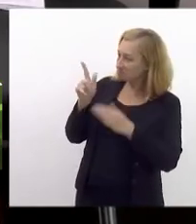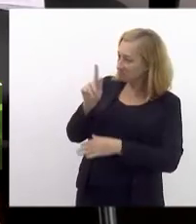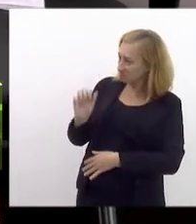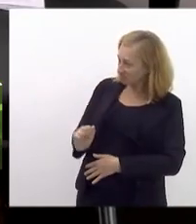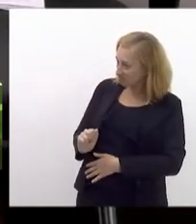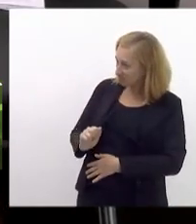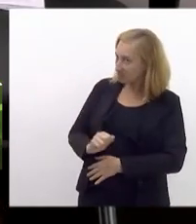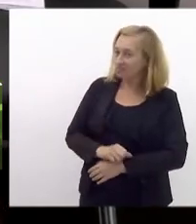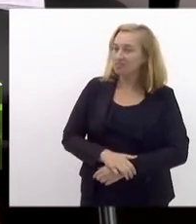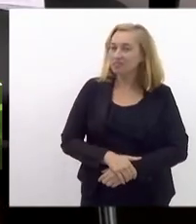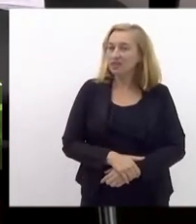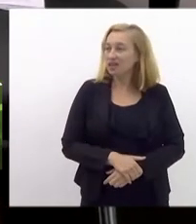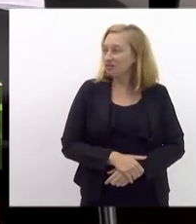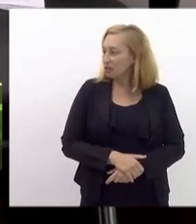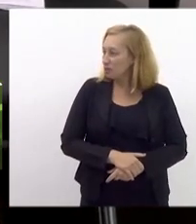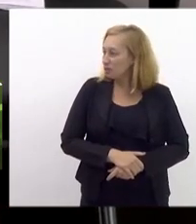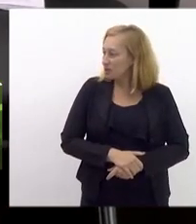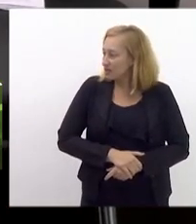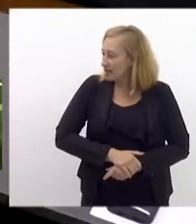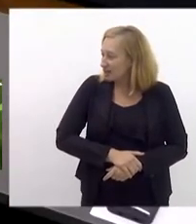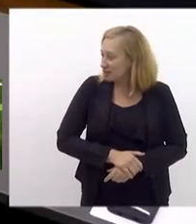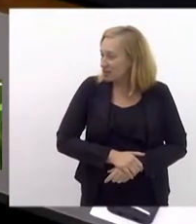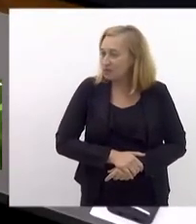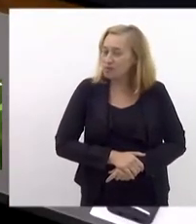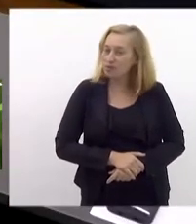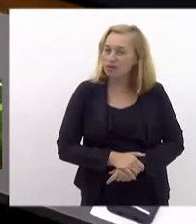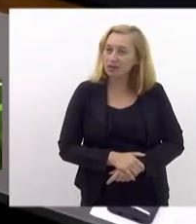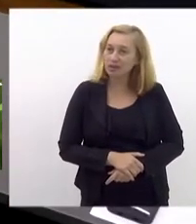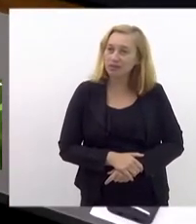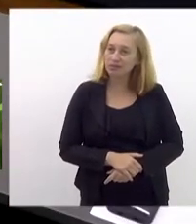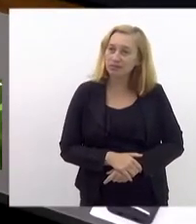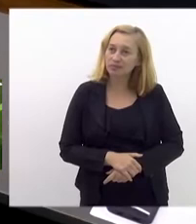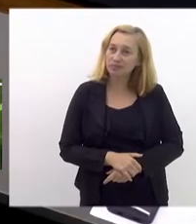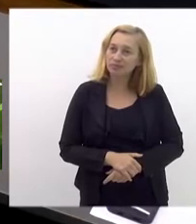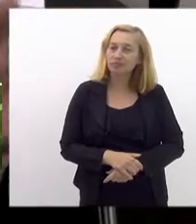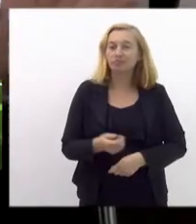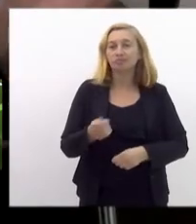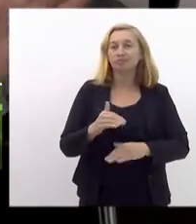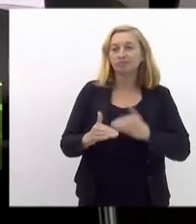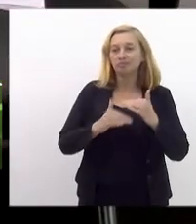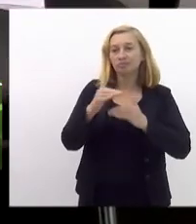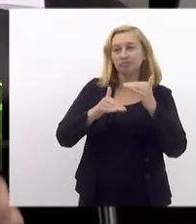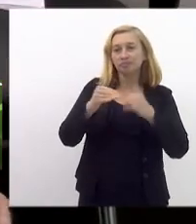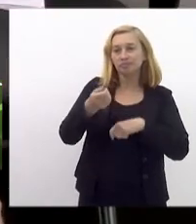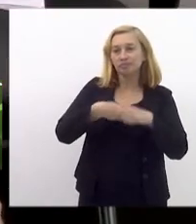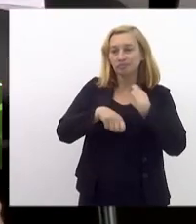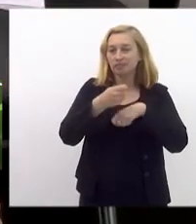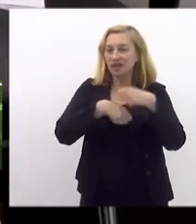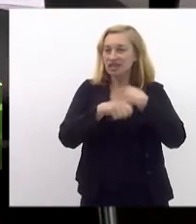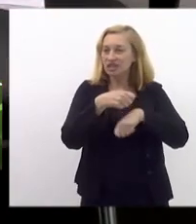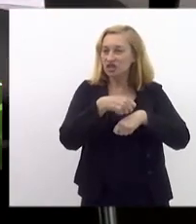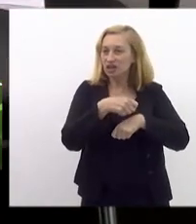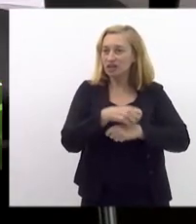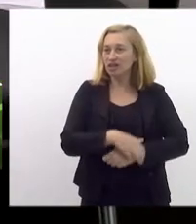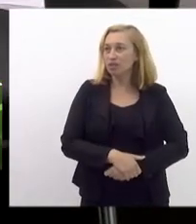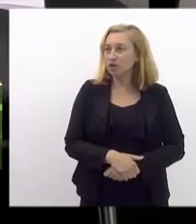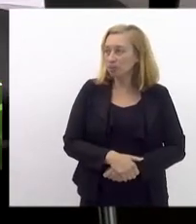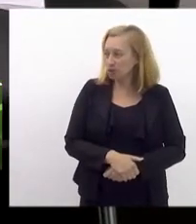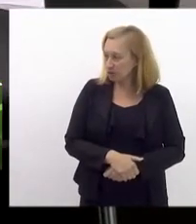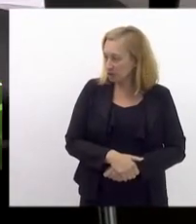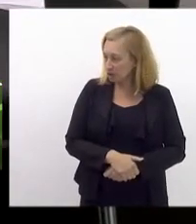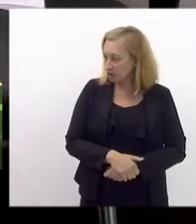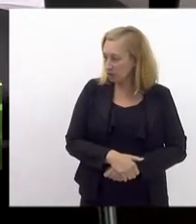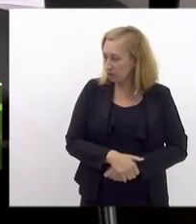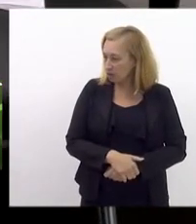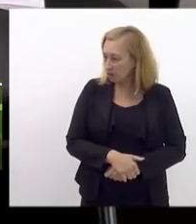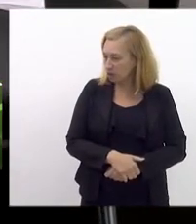né, brilhantemente também comanda o Fórum de Desenvolvimento Econômico, todos os meus companheiros